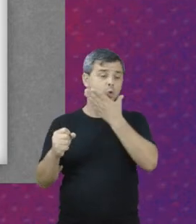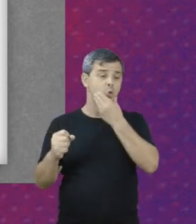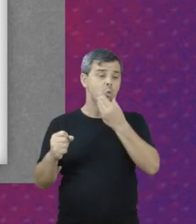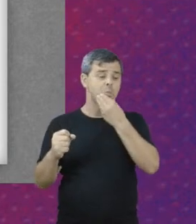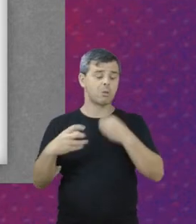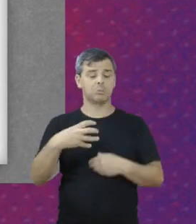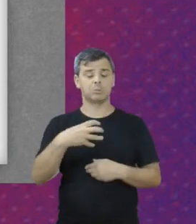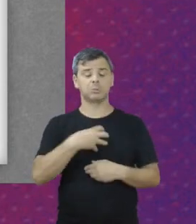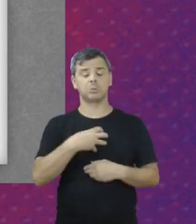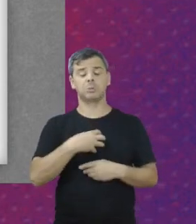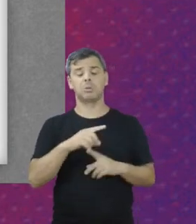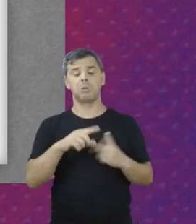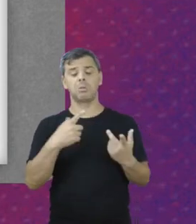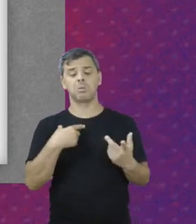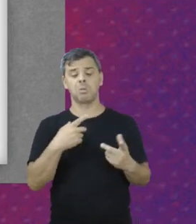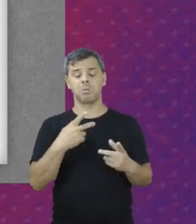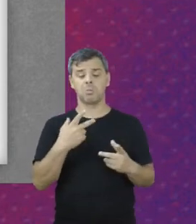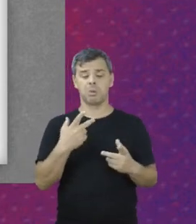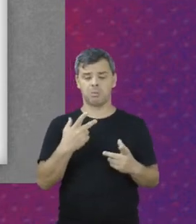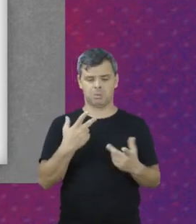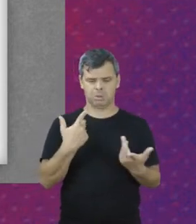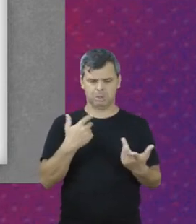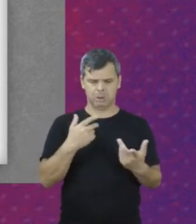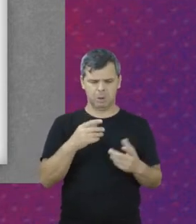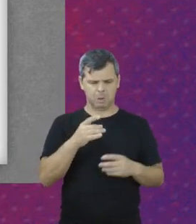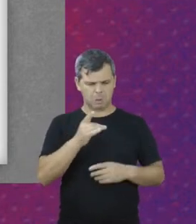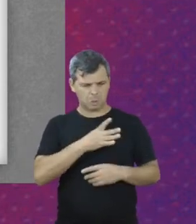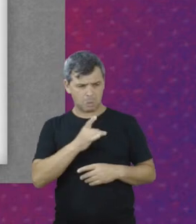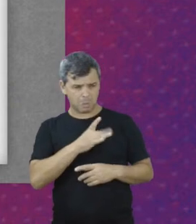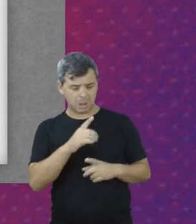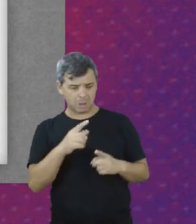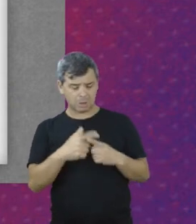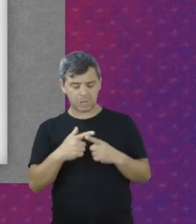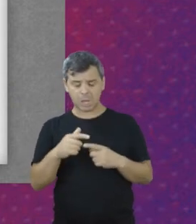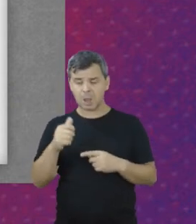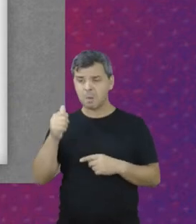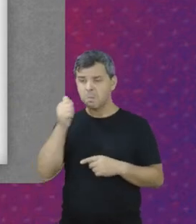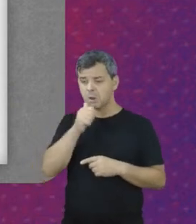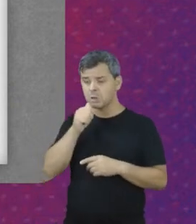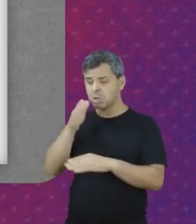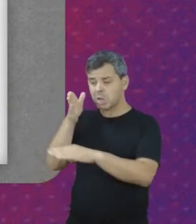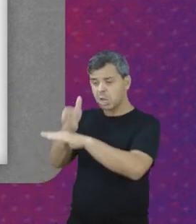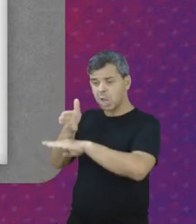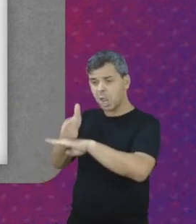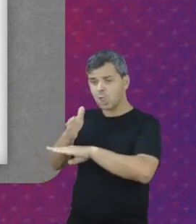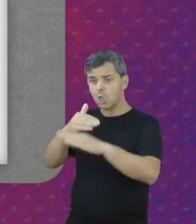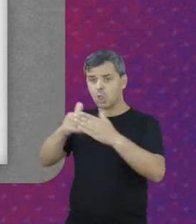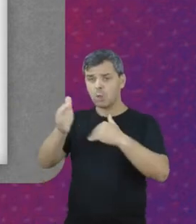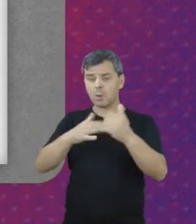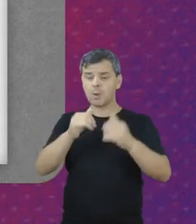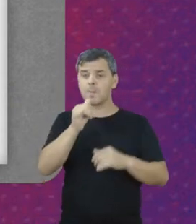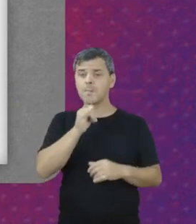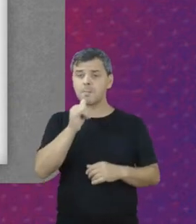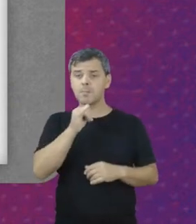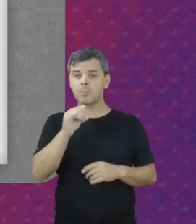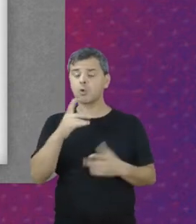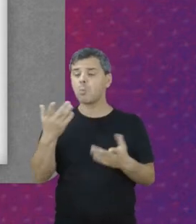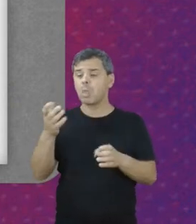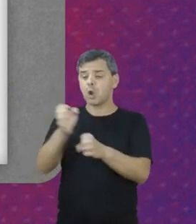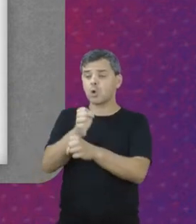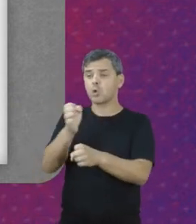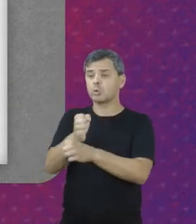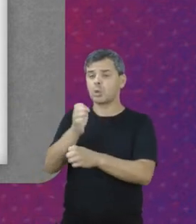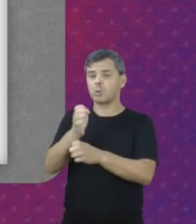se sintam, de certa forma, ameaçados, né? Pelas mulheres que ousam entrar naquela profissão, como, por exemplo, na construção